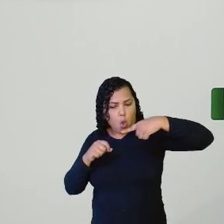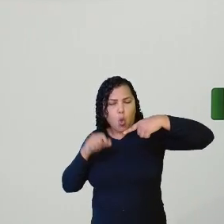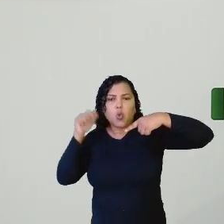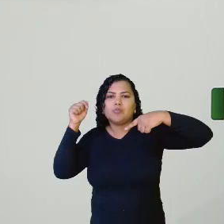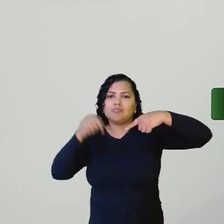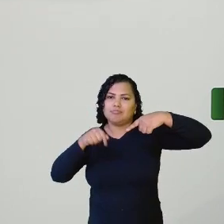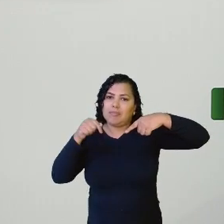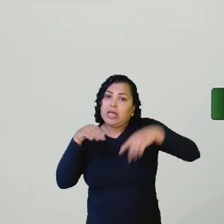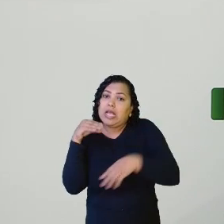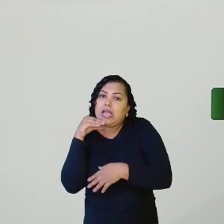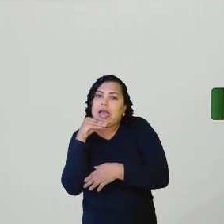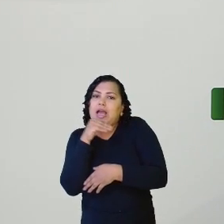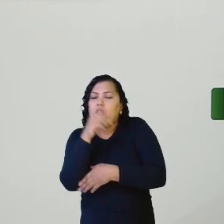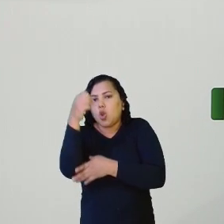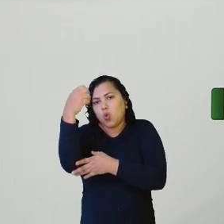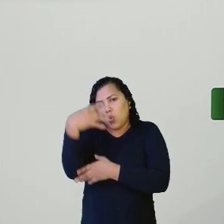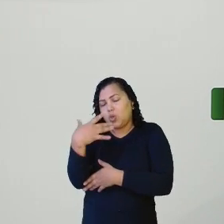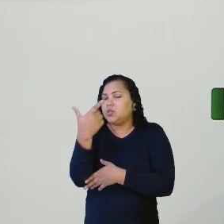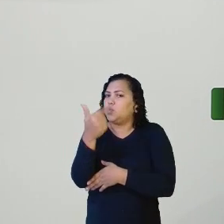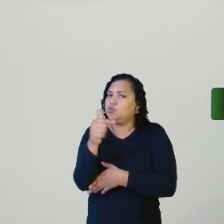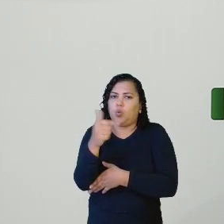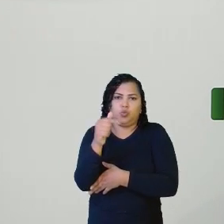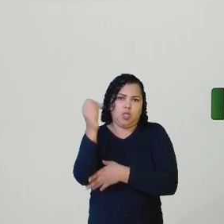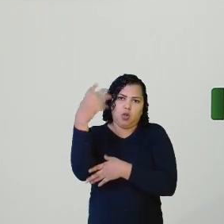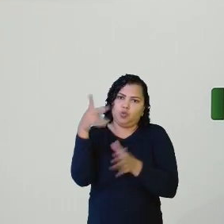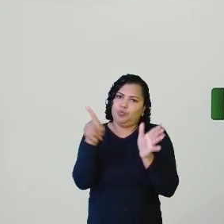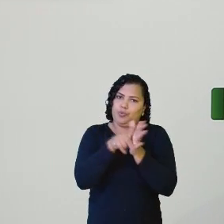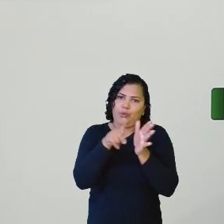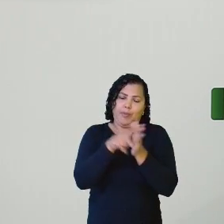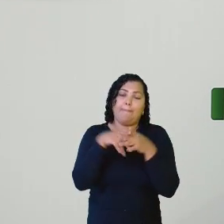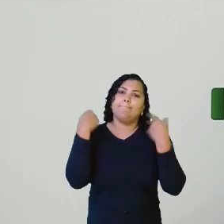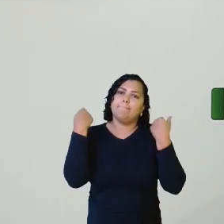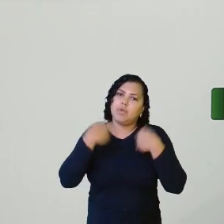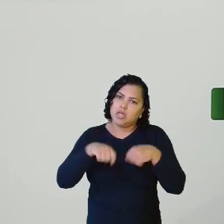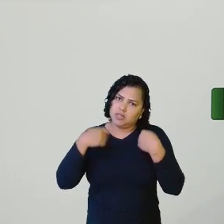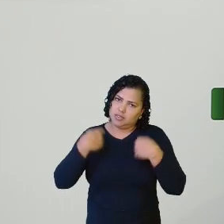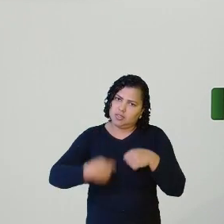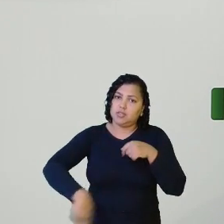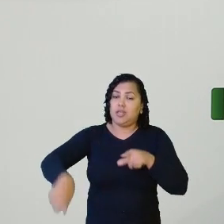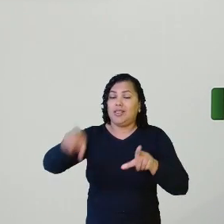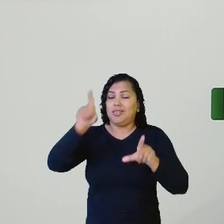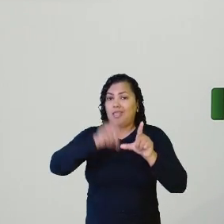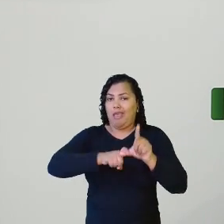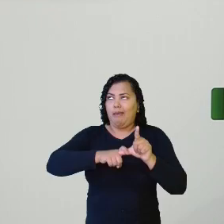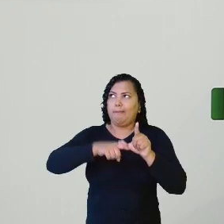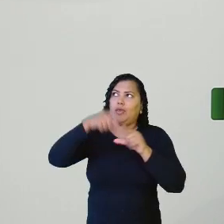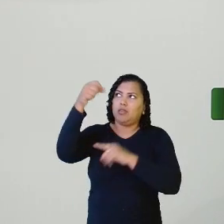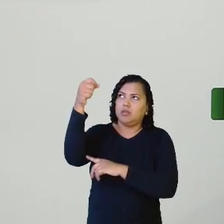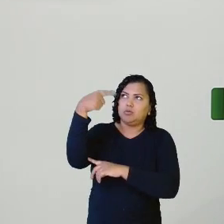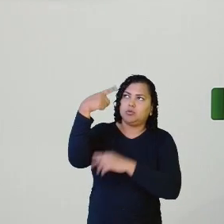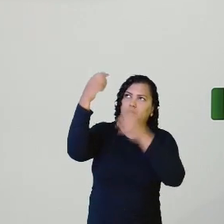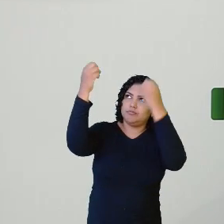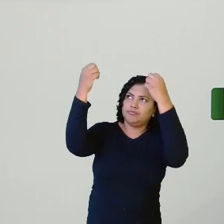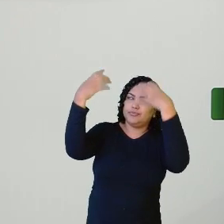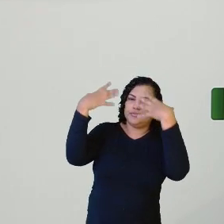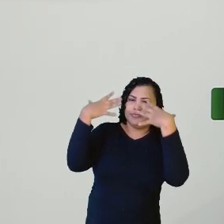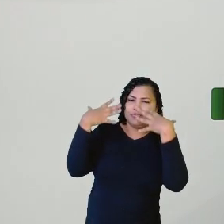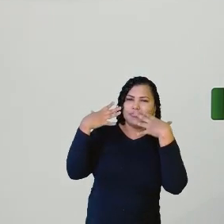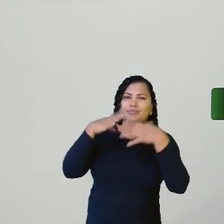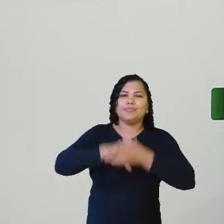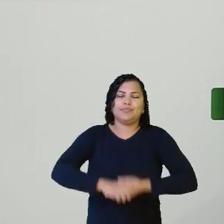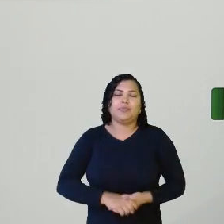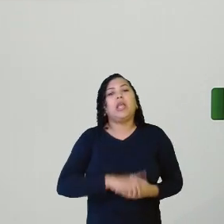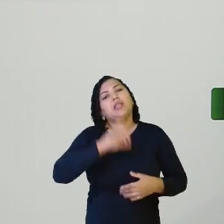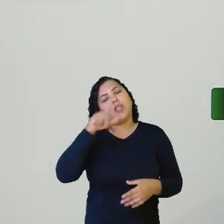luz e calor. Então, ela não tem luz própria. Ela depende da luz do Sol para iluminar. Então, essa